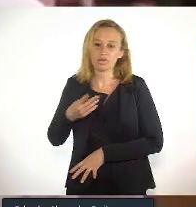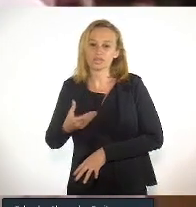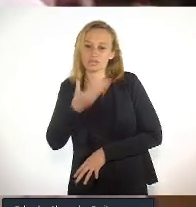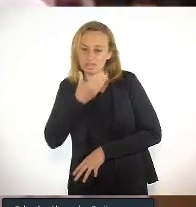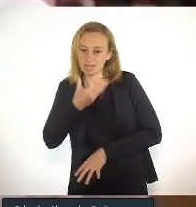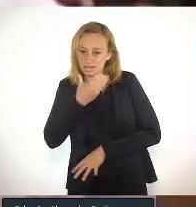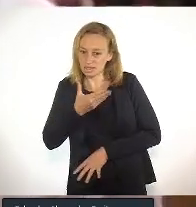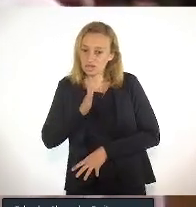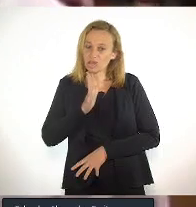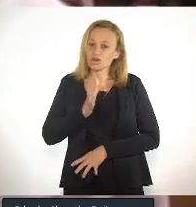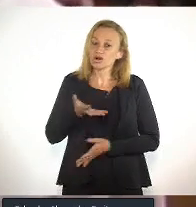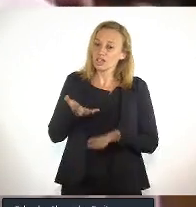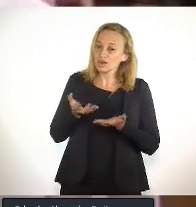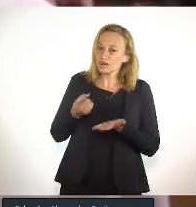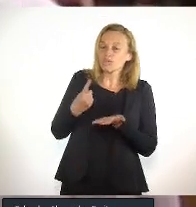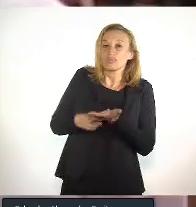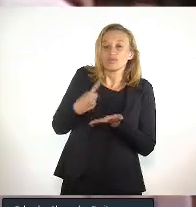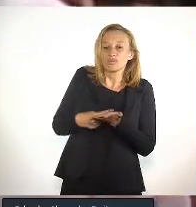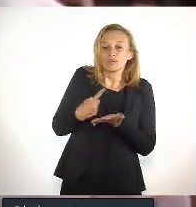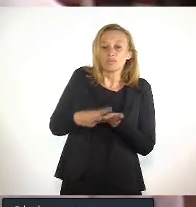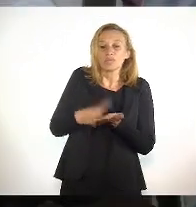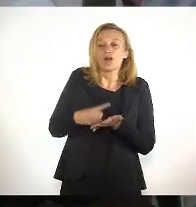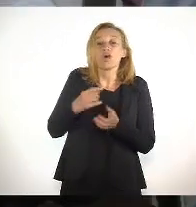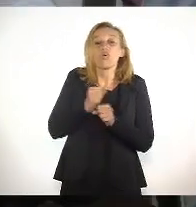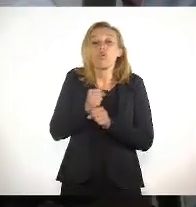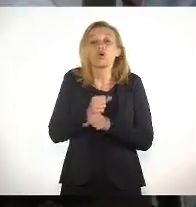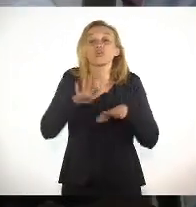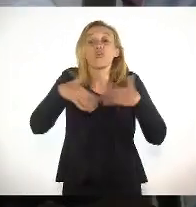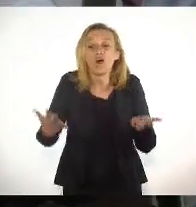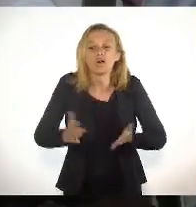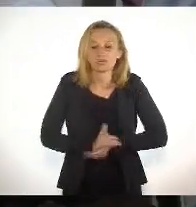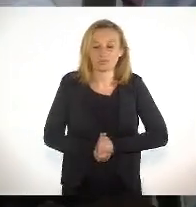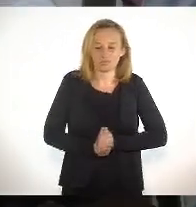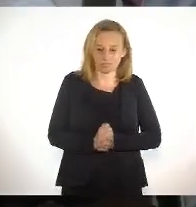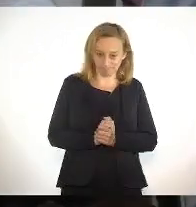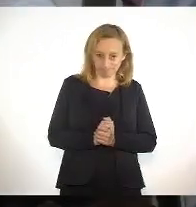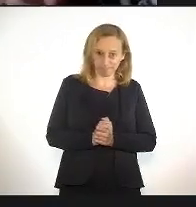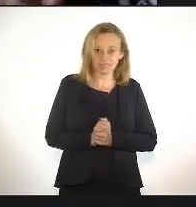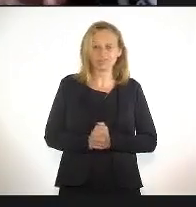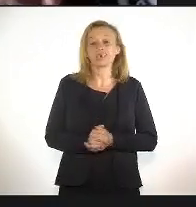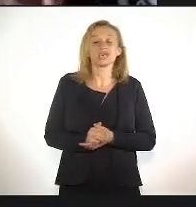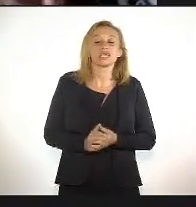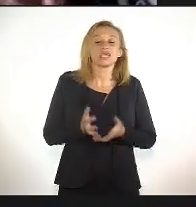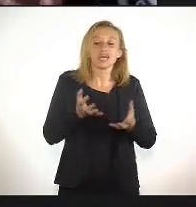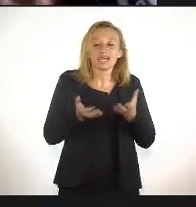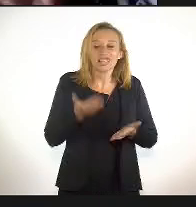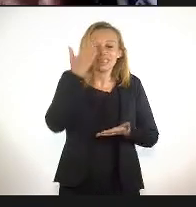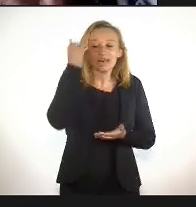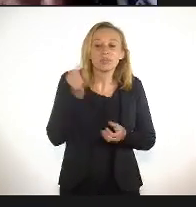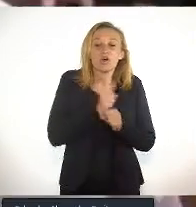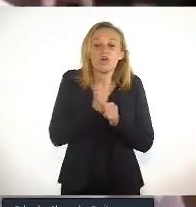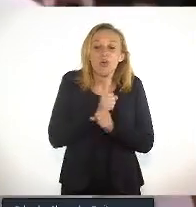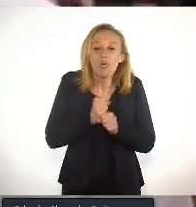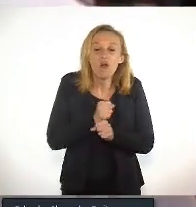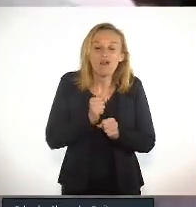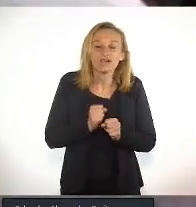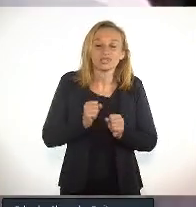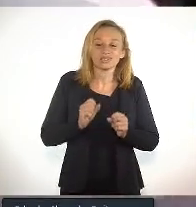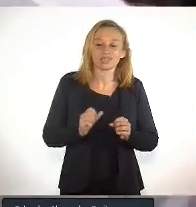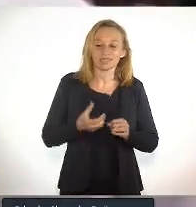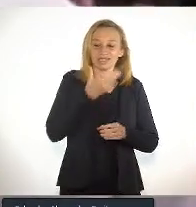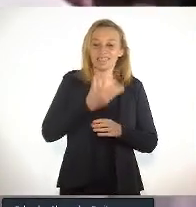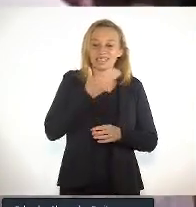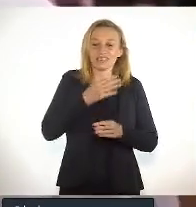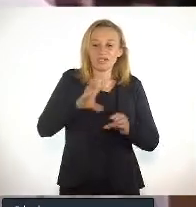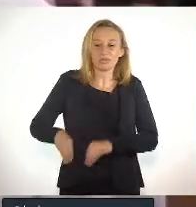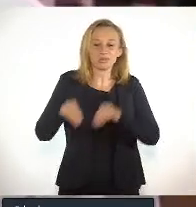queria confirmar o ano. Repete, como é que é, Alexandre? Só queria confirmar o ano de dezembro que a gente vai para o